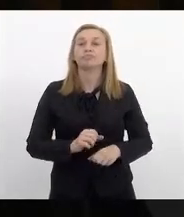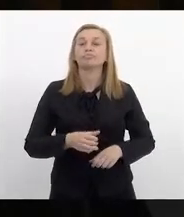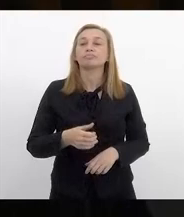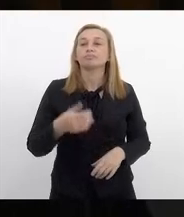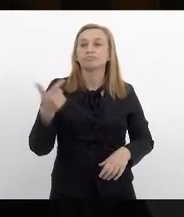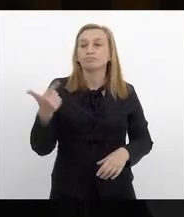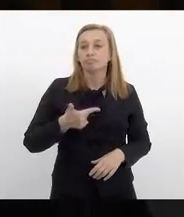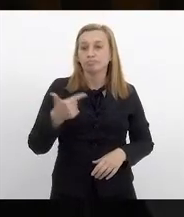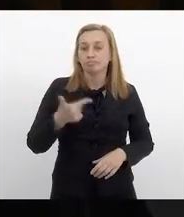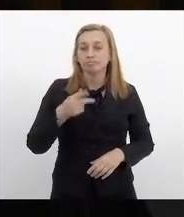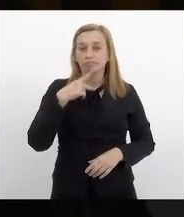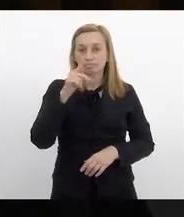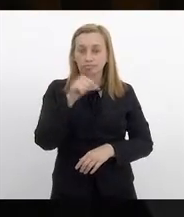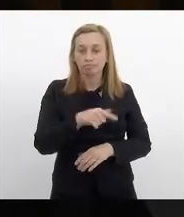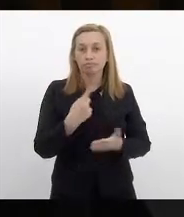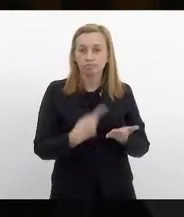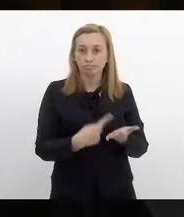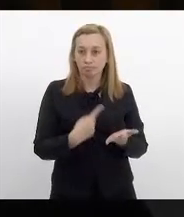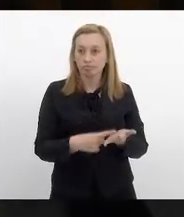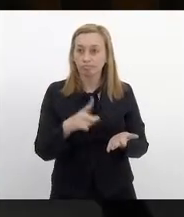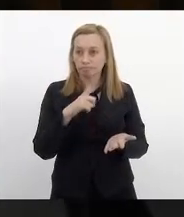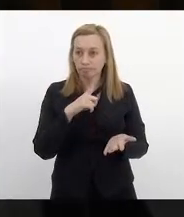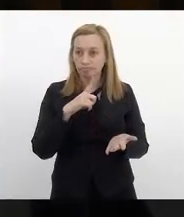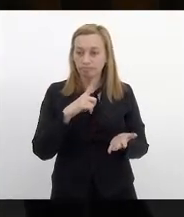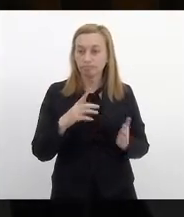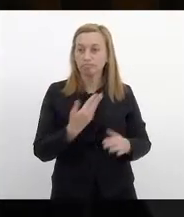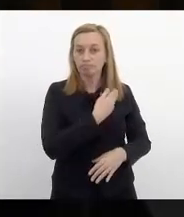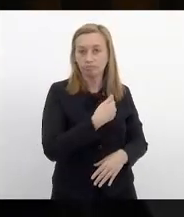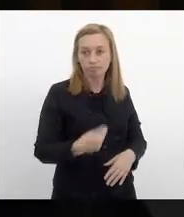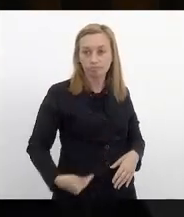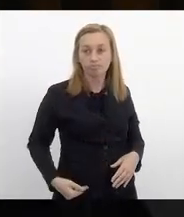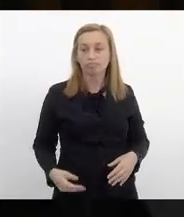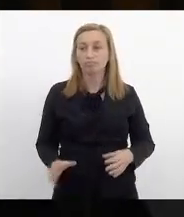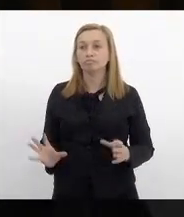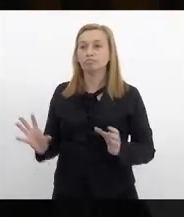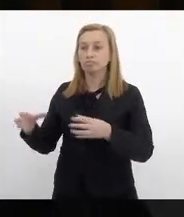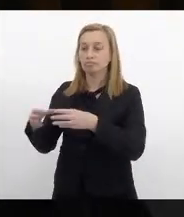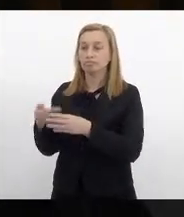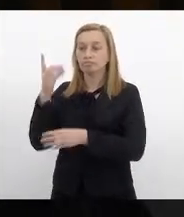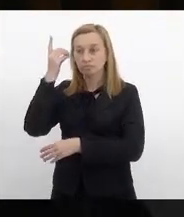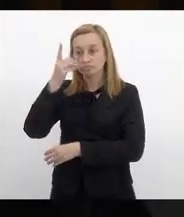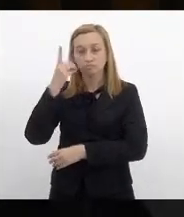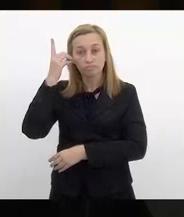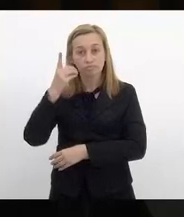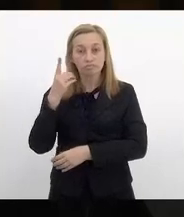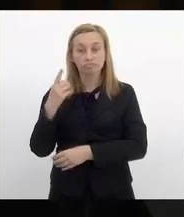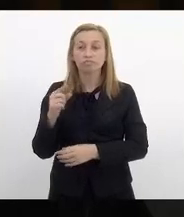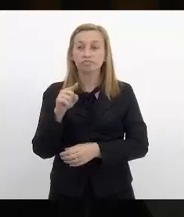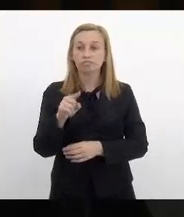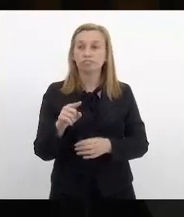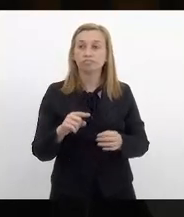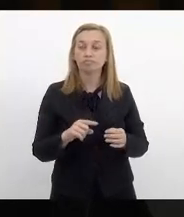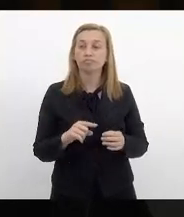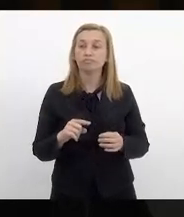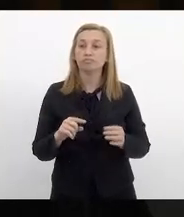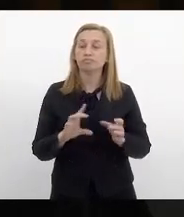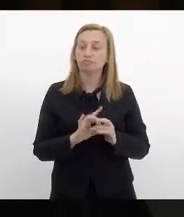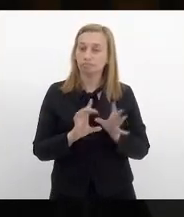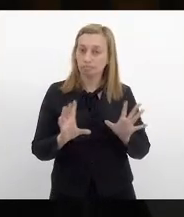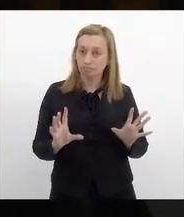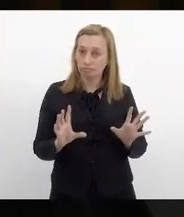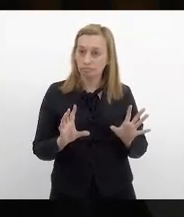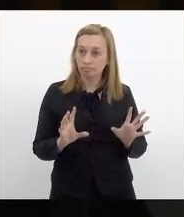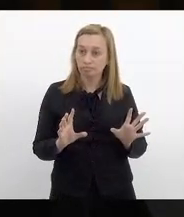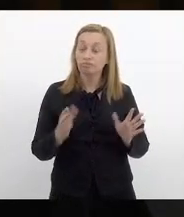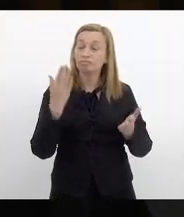dito aqui, houve um acordo entre o governador e o parlamento, que ele sancionará e